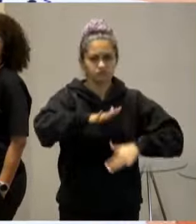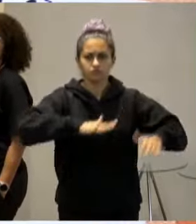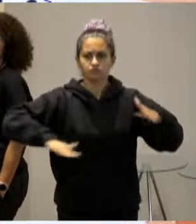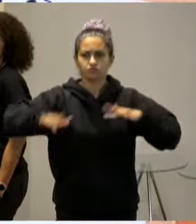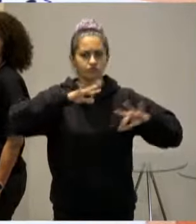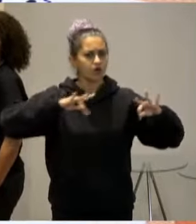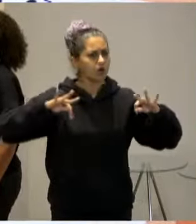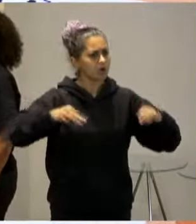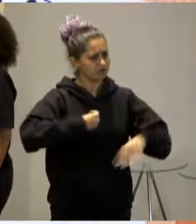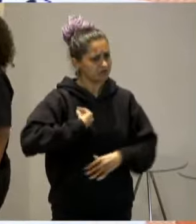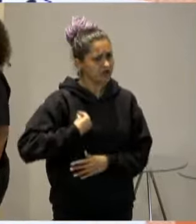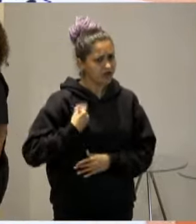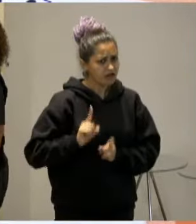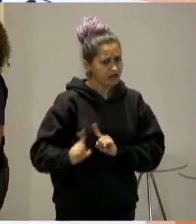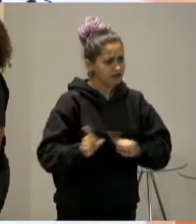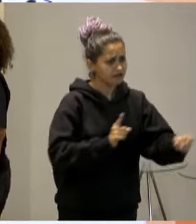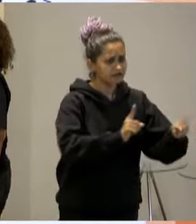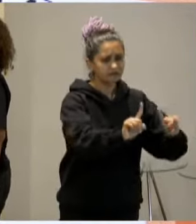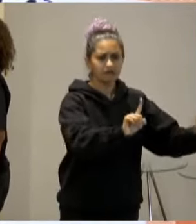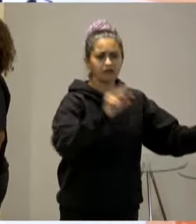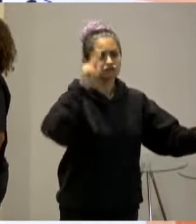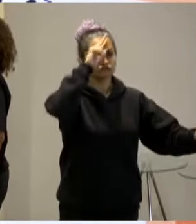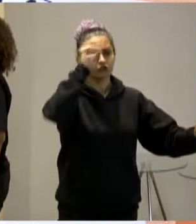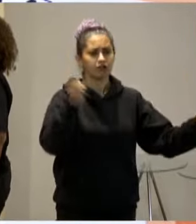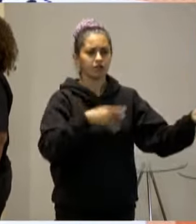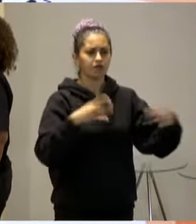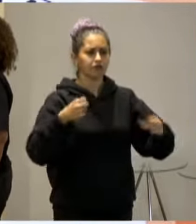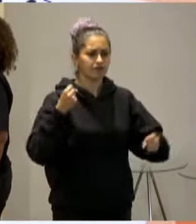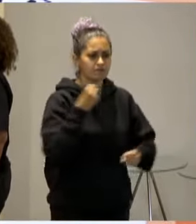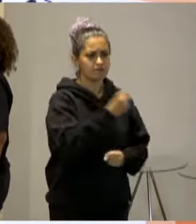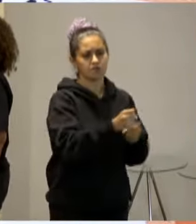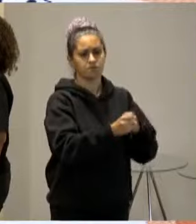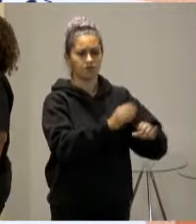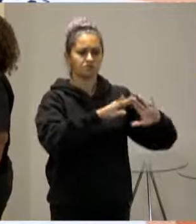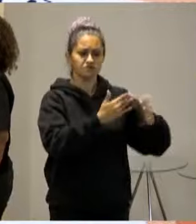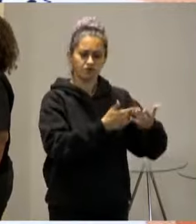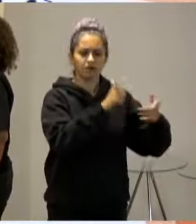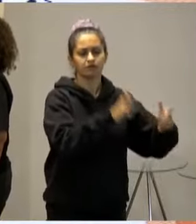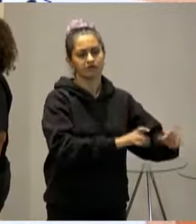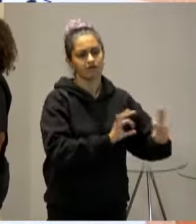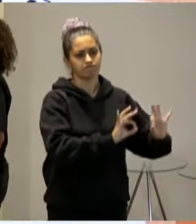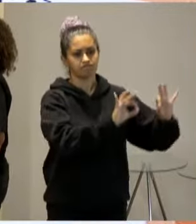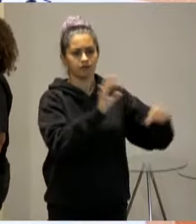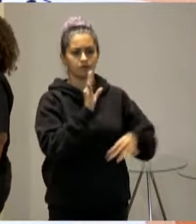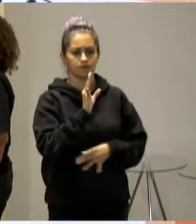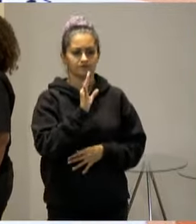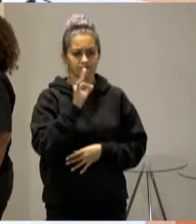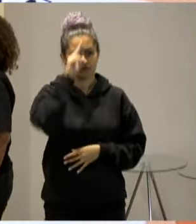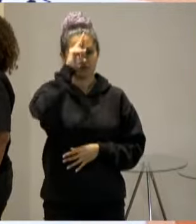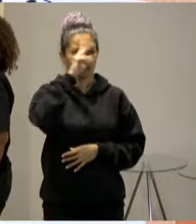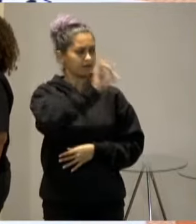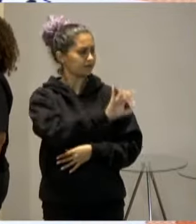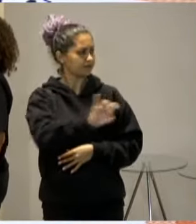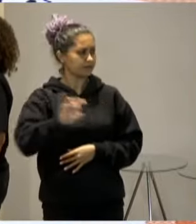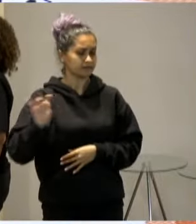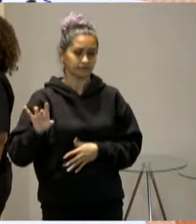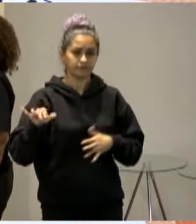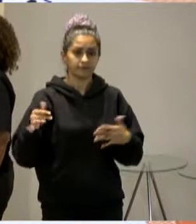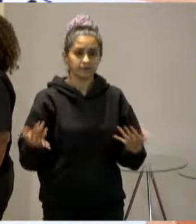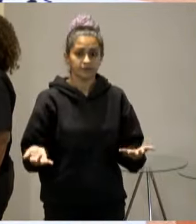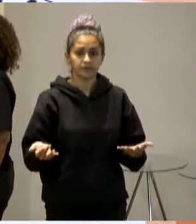ocuparmos essas outras histórias. A escola é o lugar privilegiado de se conhecer as nossas histórias.